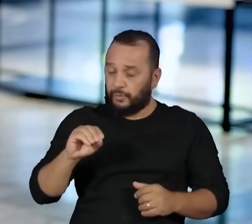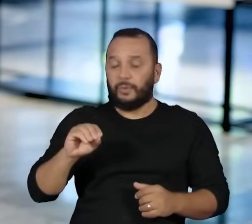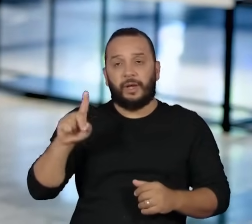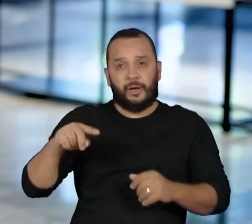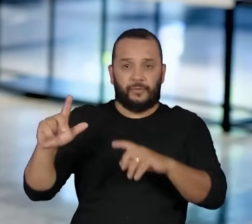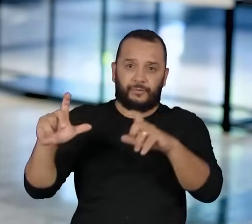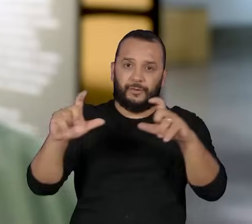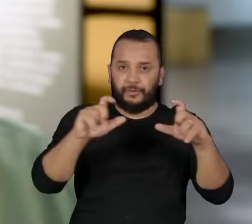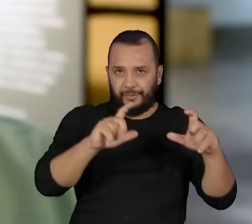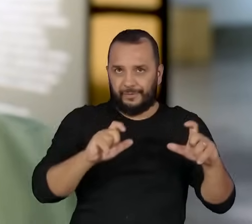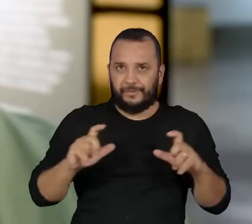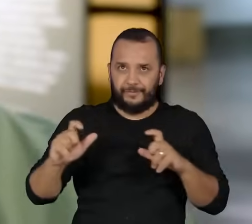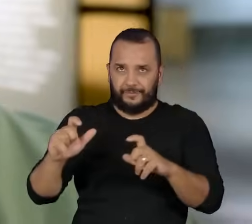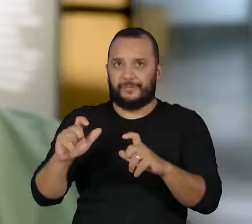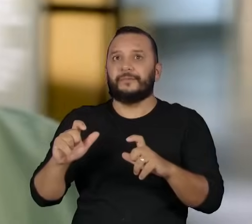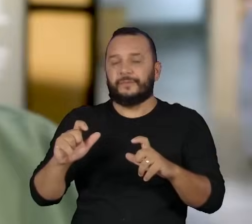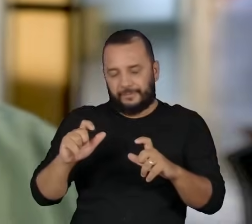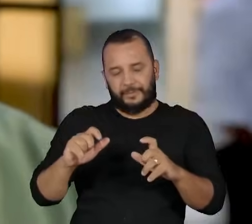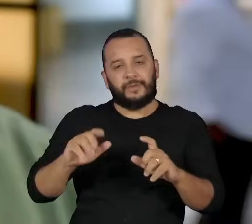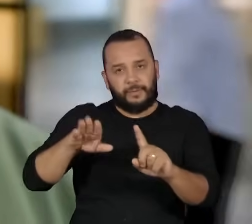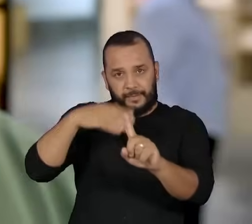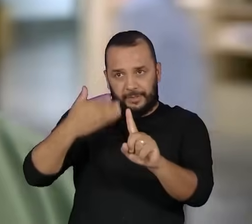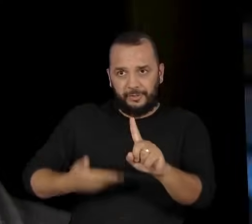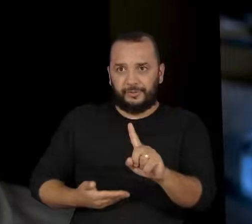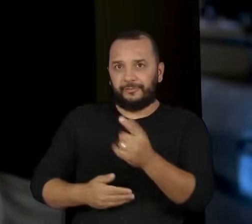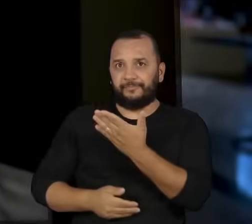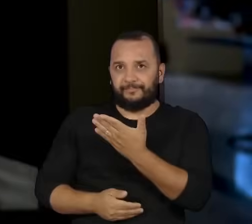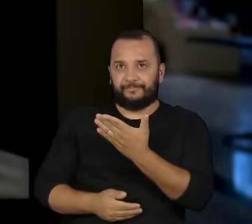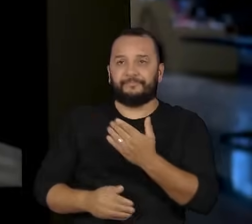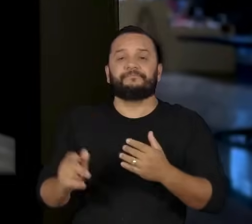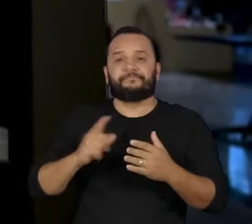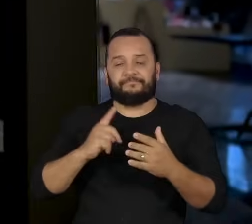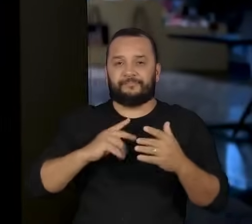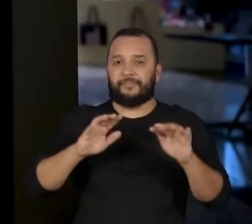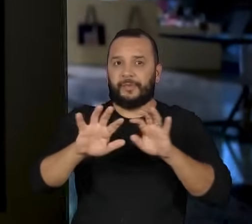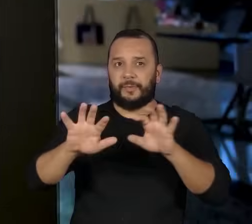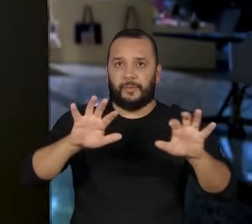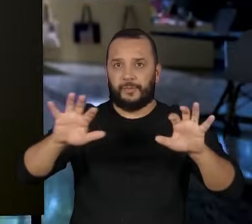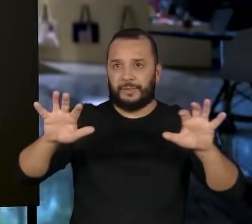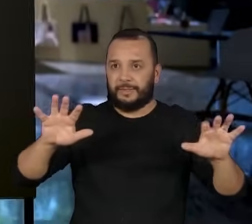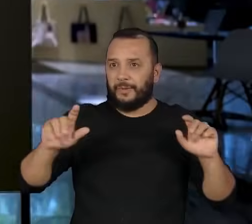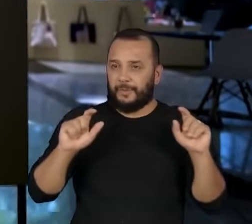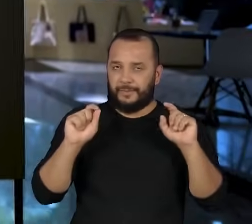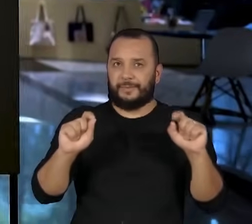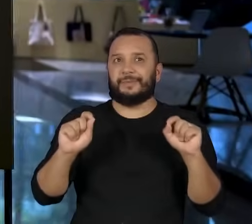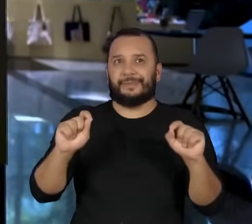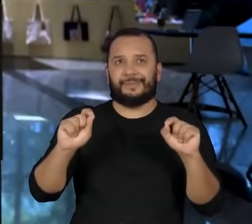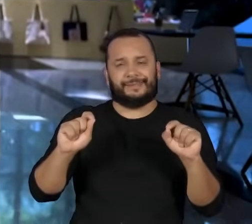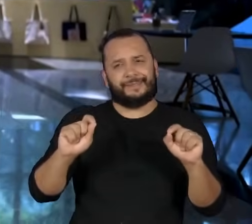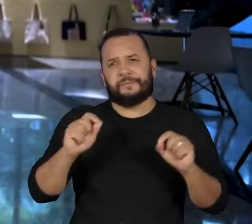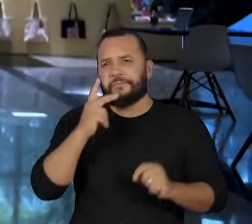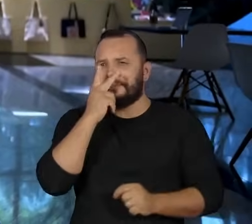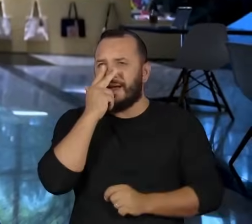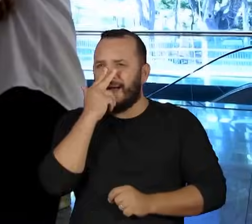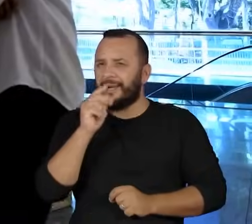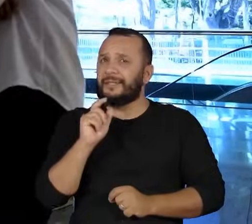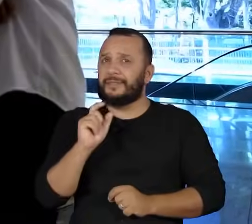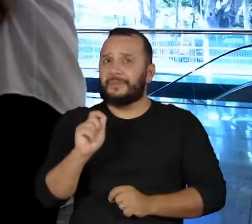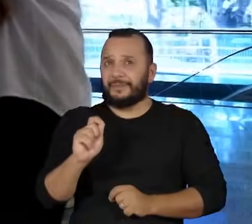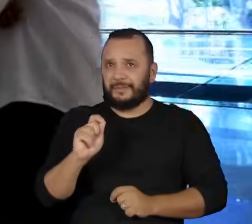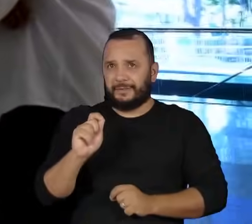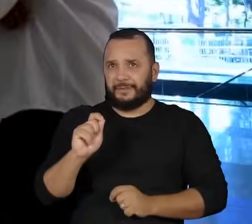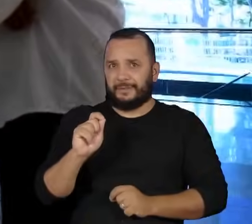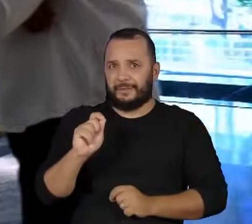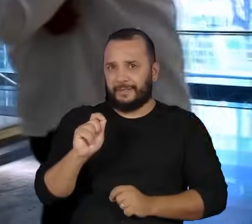consagra, ele tem nessa mostra a sua primeira grande individual, não é? Então, a gente está falando